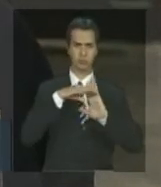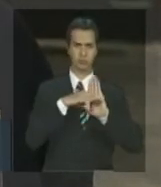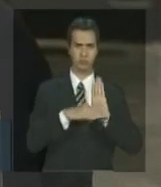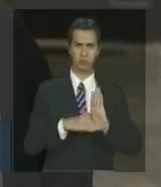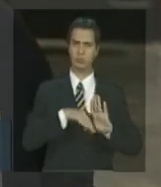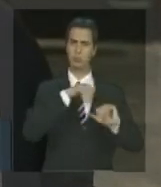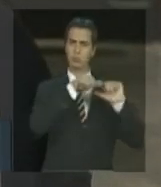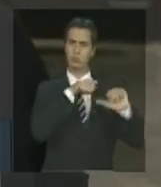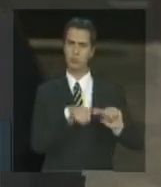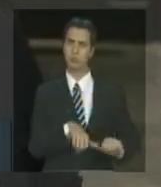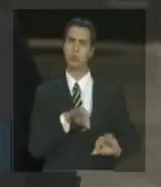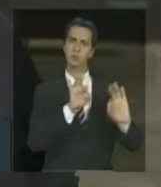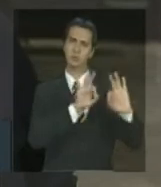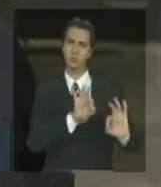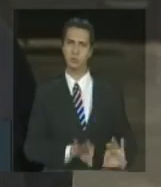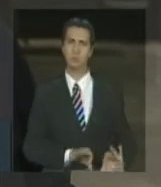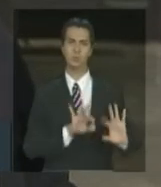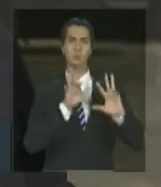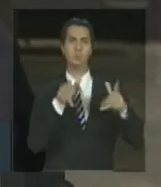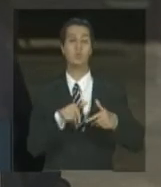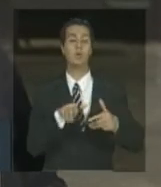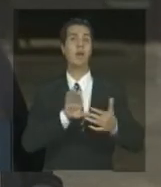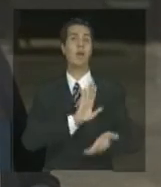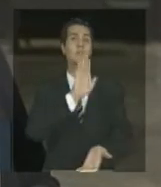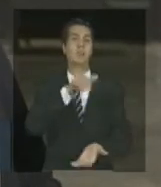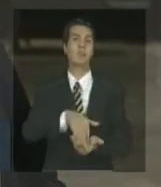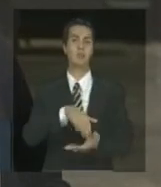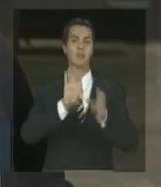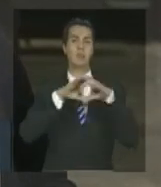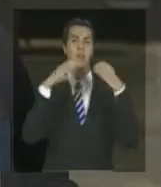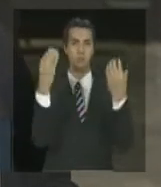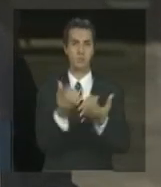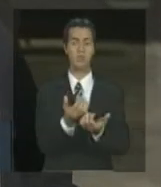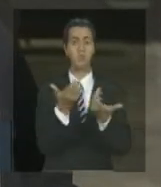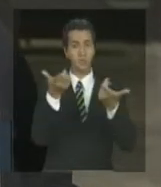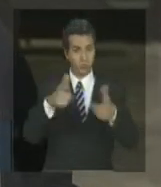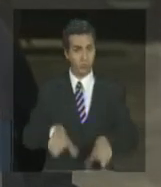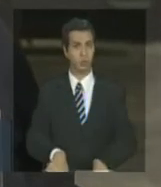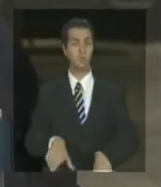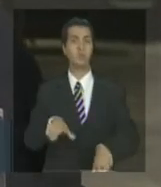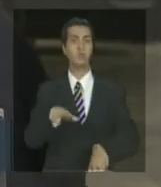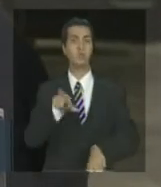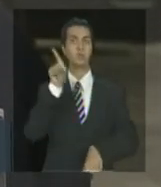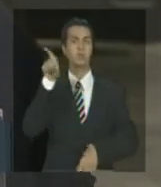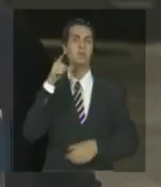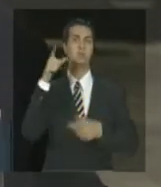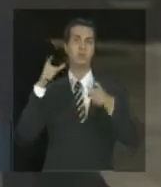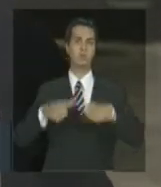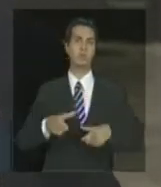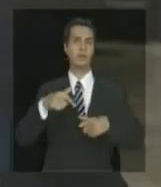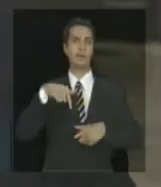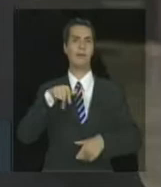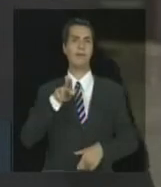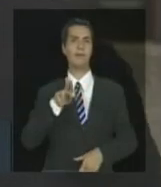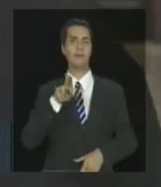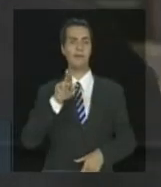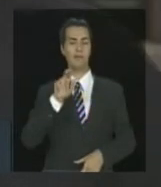Mudanças Climáticas, de tal maneira que na próxima Conferência das Partes de Mudanças Climáticas no Catar, o Brasil